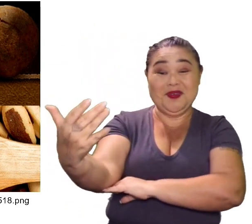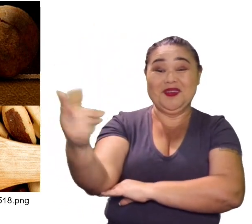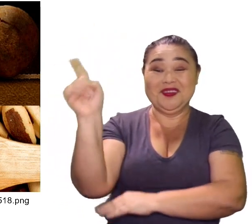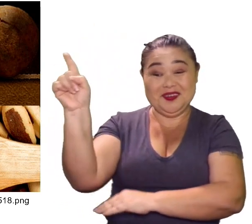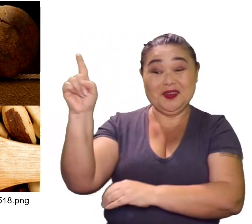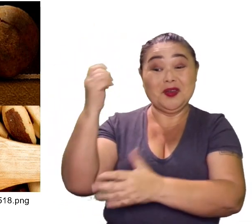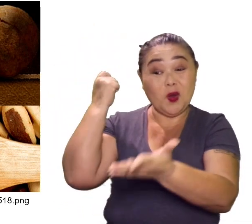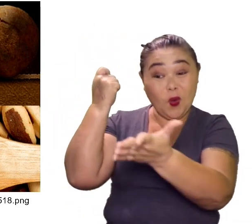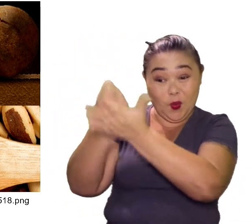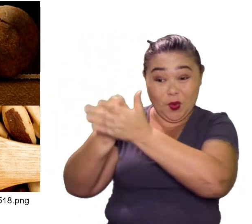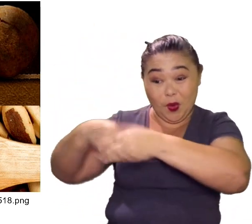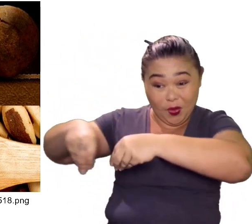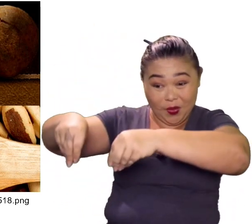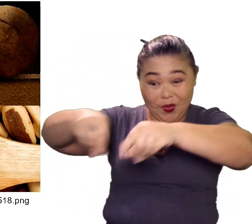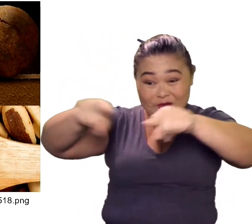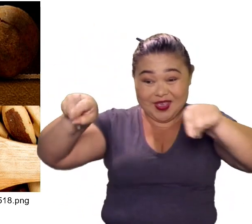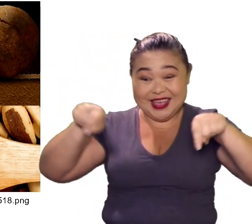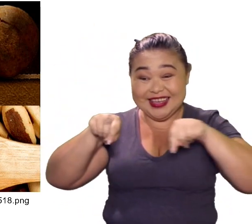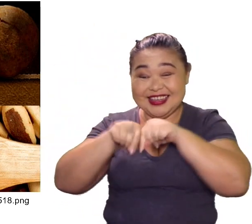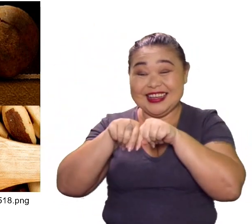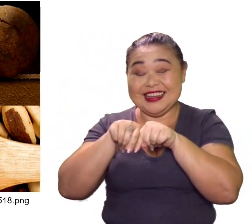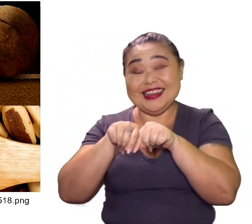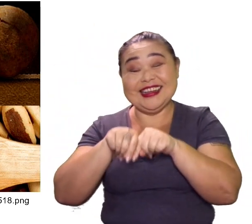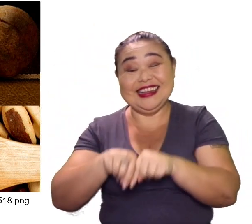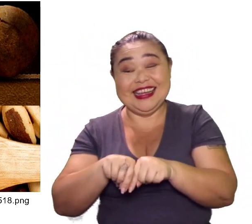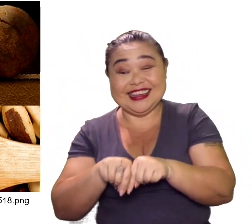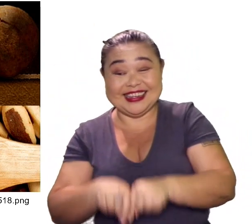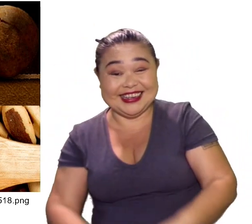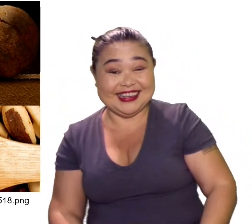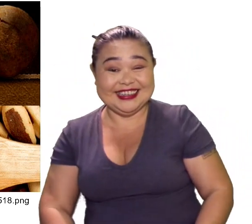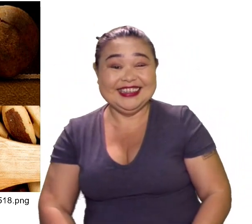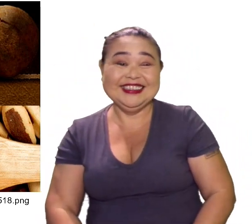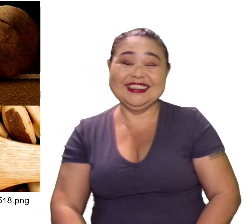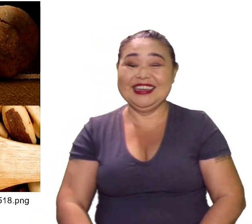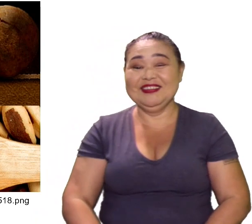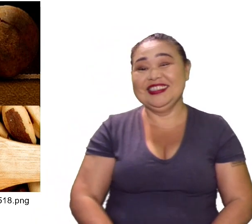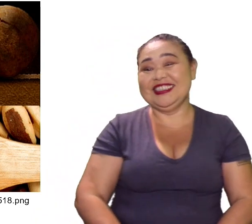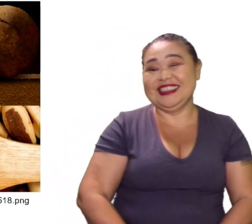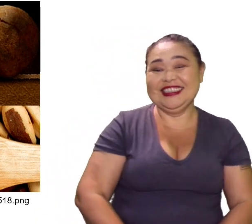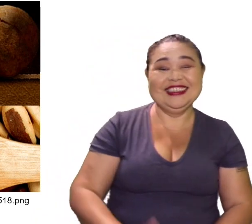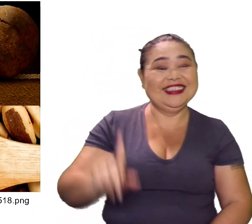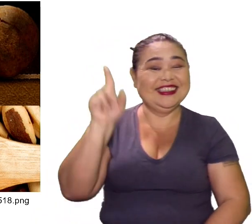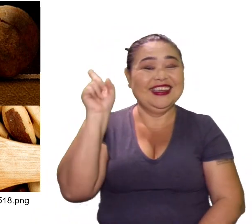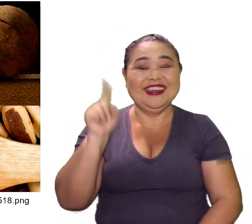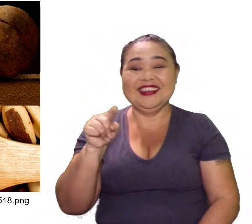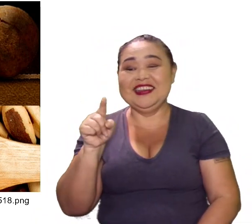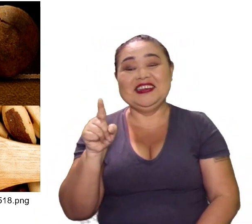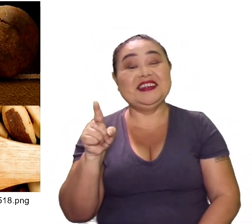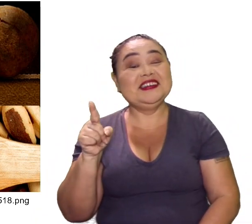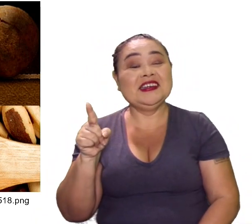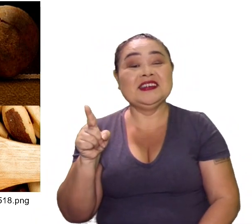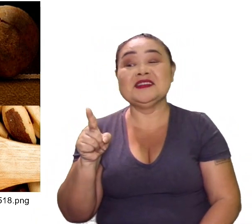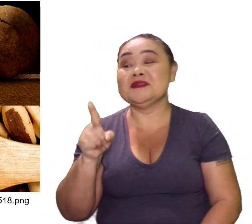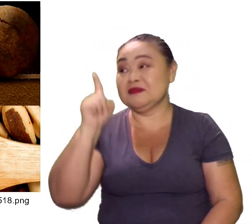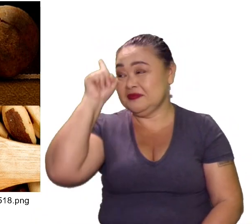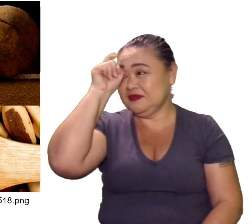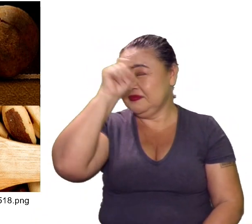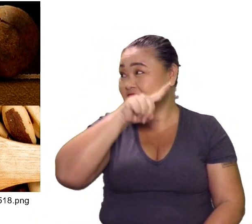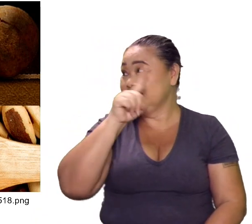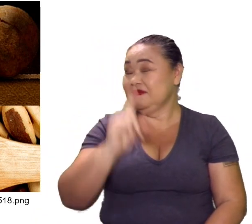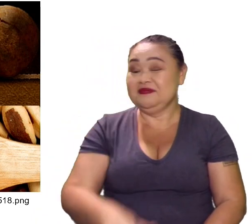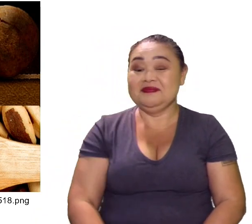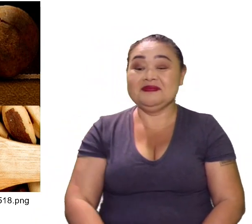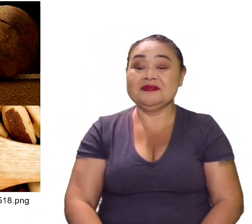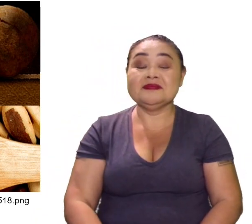Ele comprou um jabuti em cima de uma árvore. É muito difícil. É muito difícil dele chegar lá.